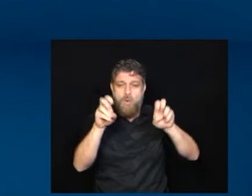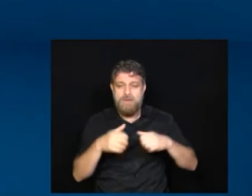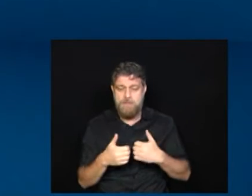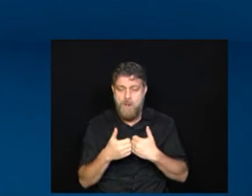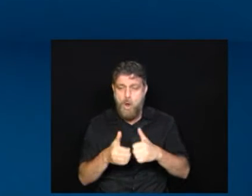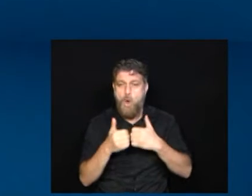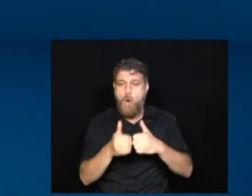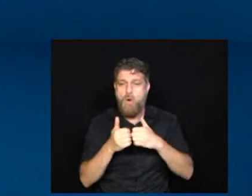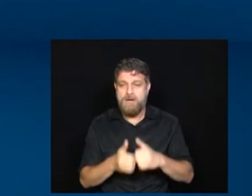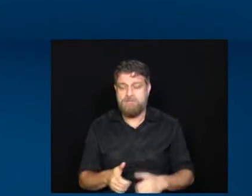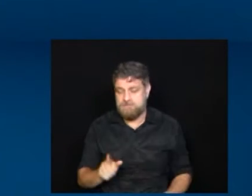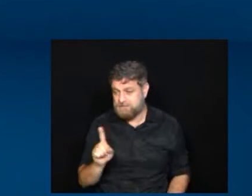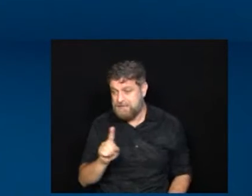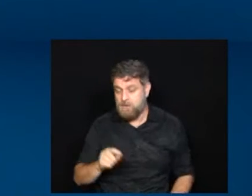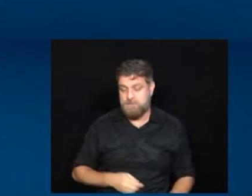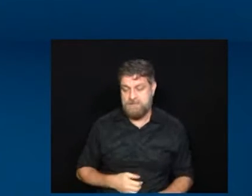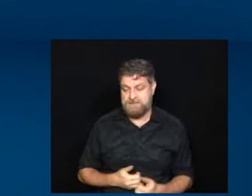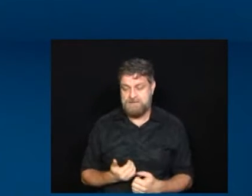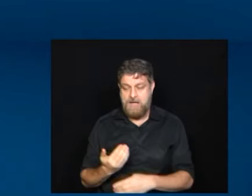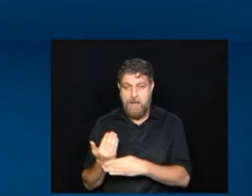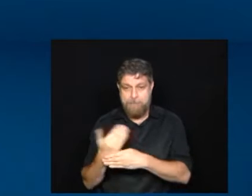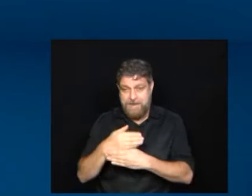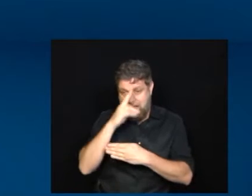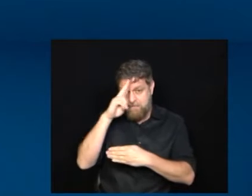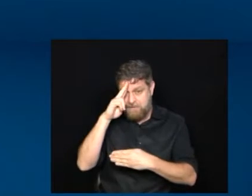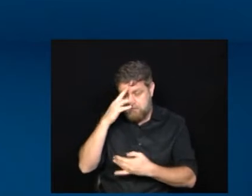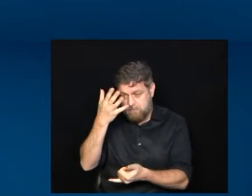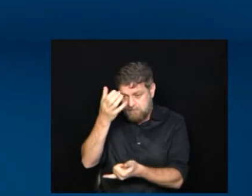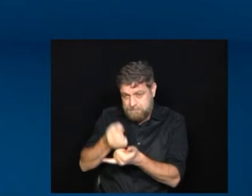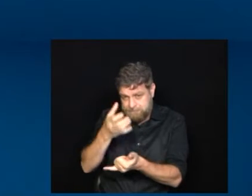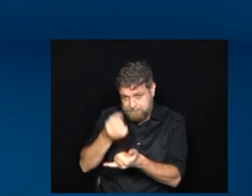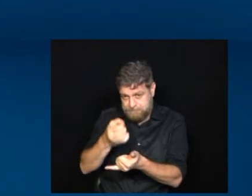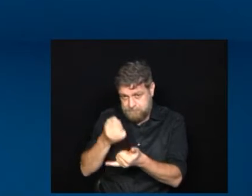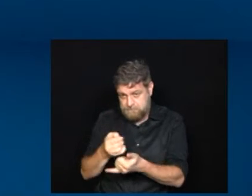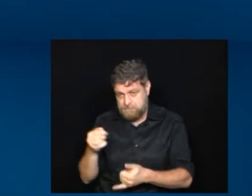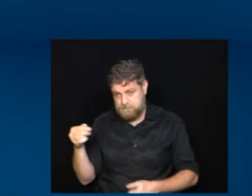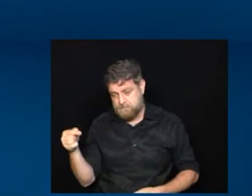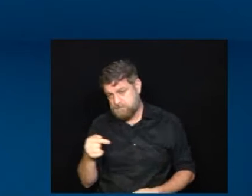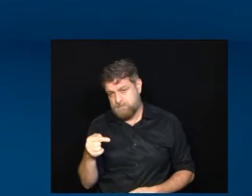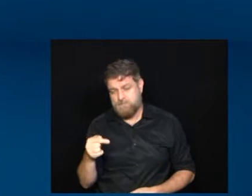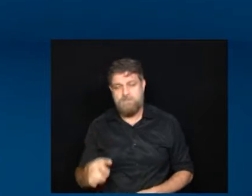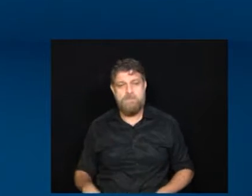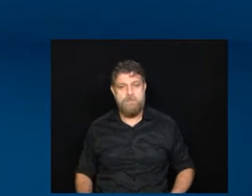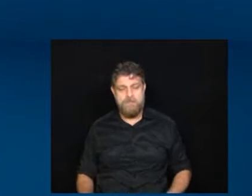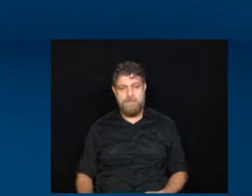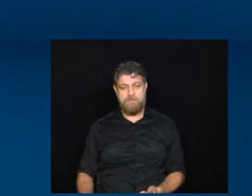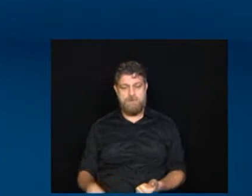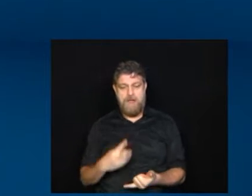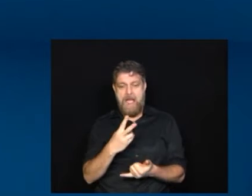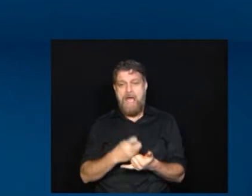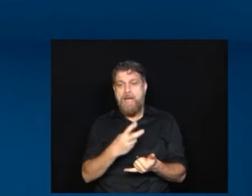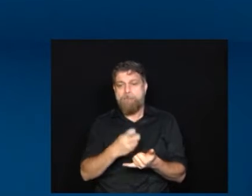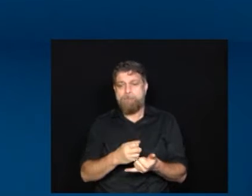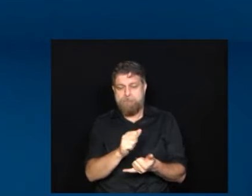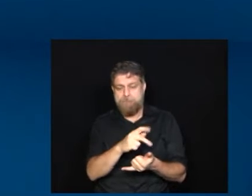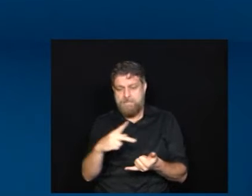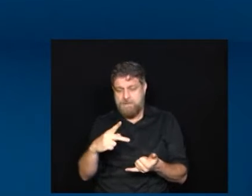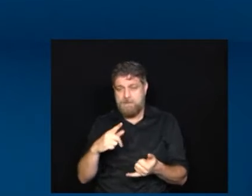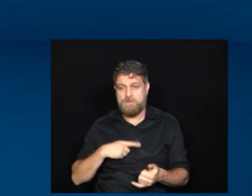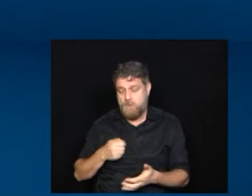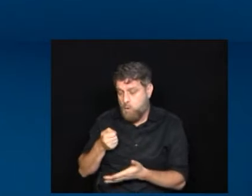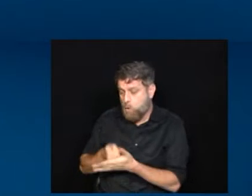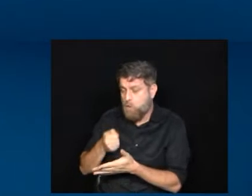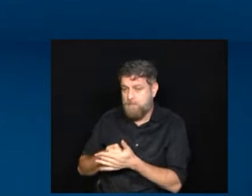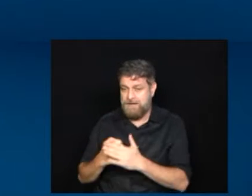transporte individual de passageiros oferecido e solicitado exclusivamente por aplicativos. O projeto obriga